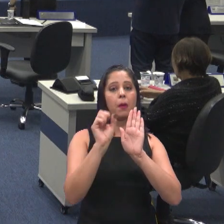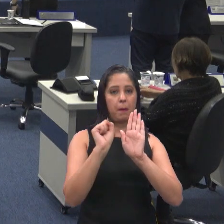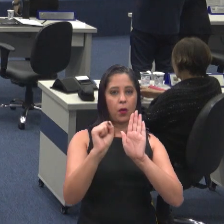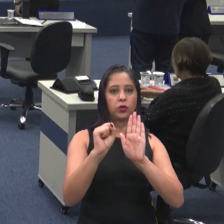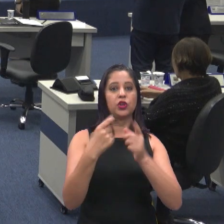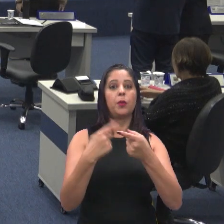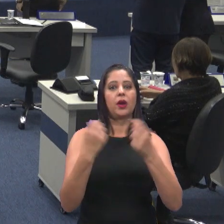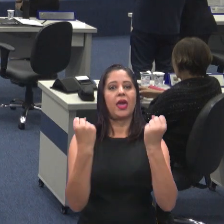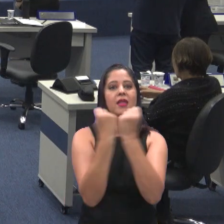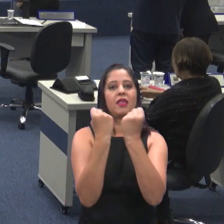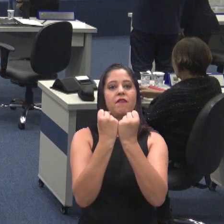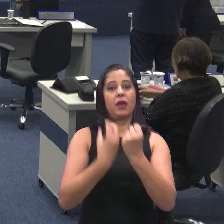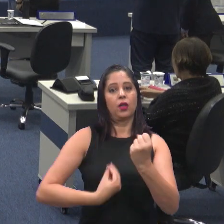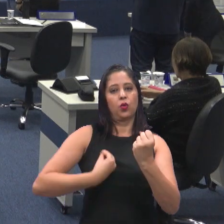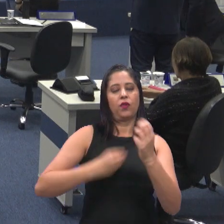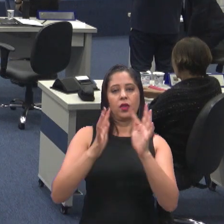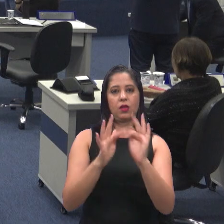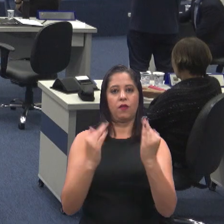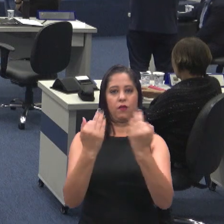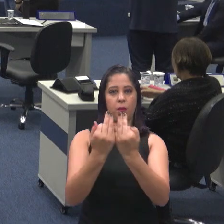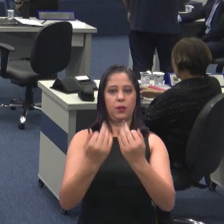da Família.